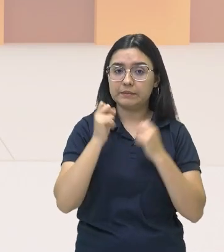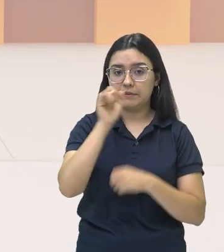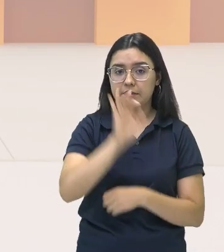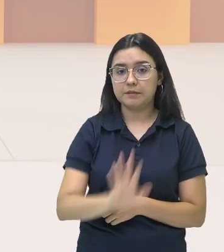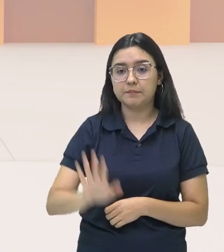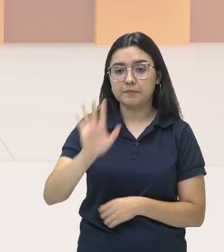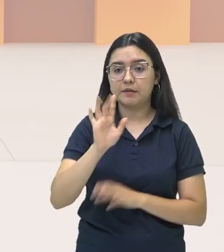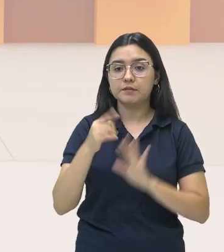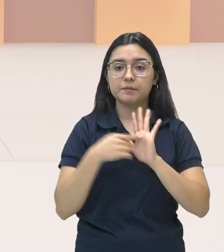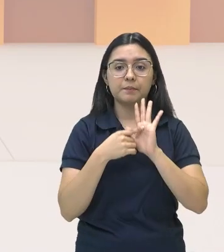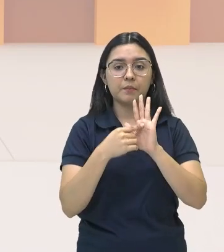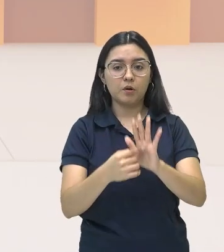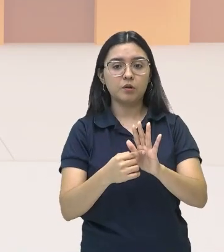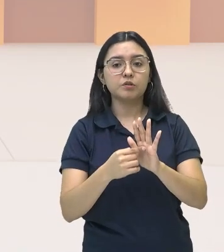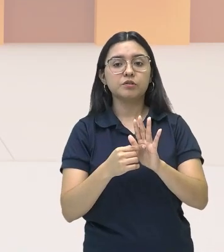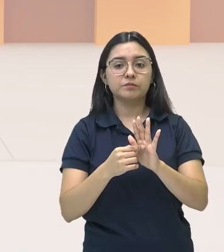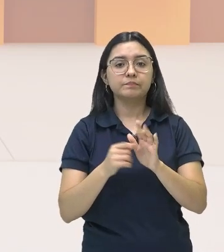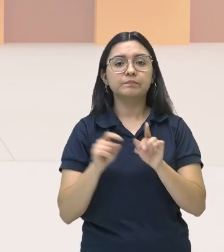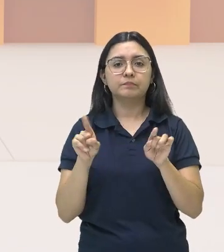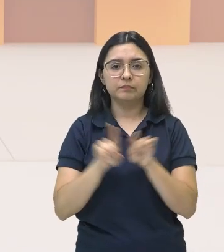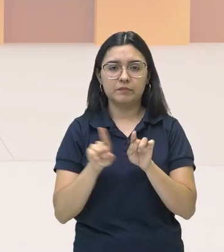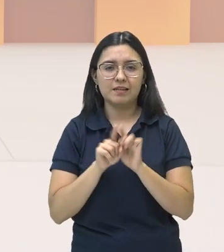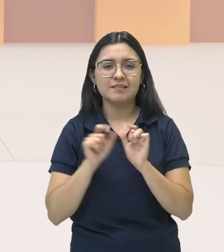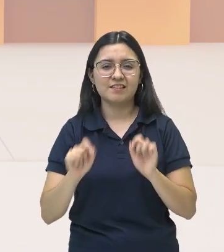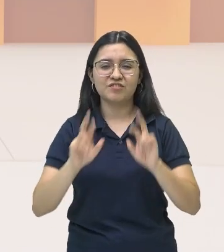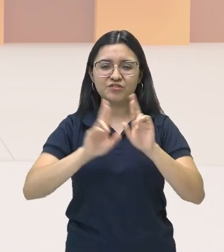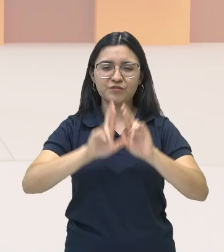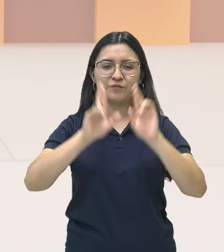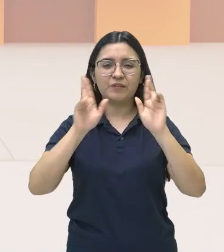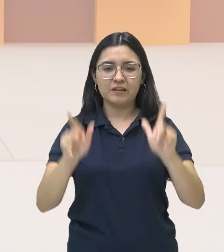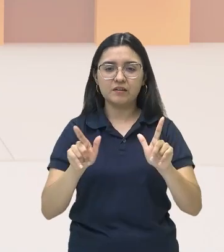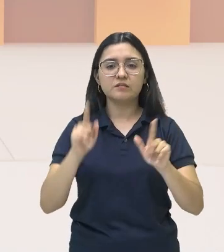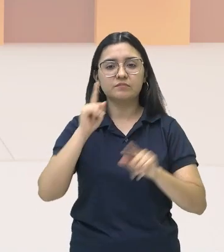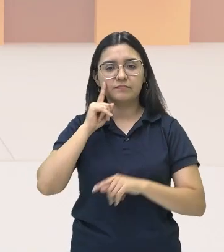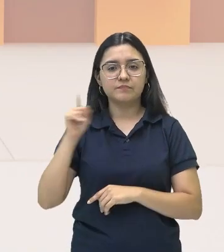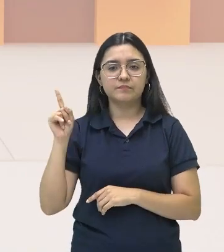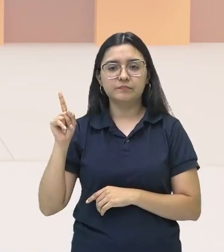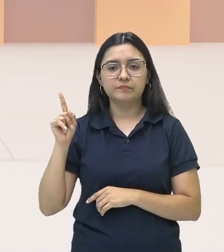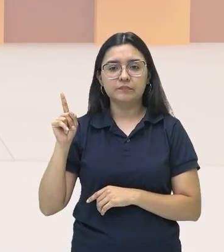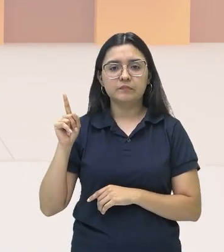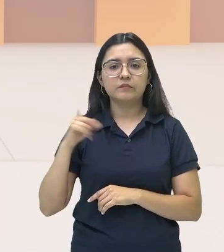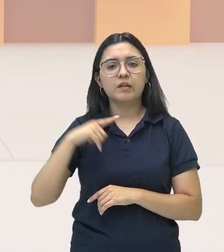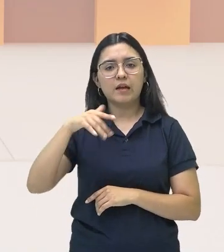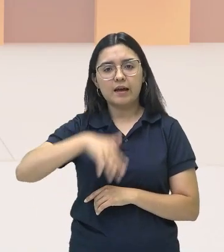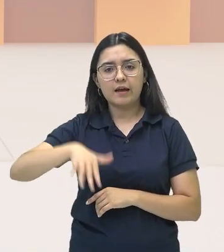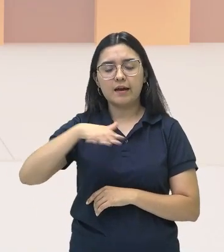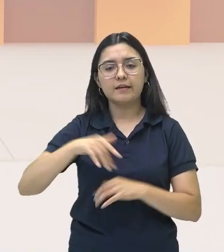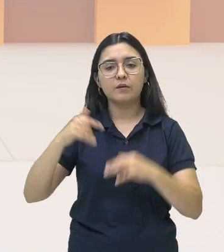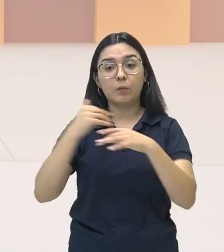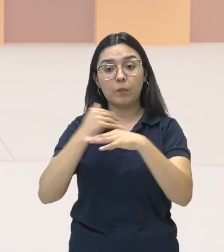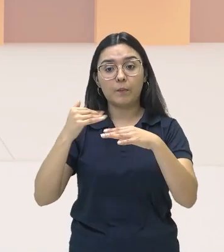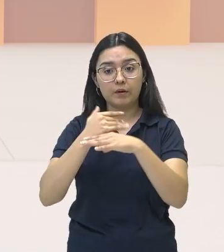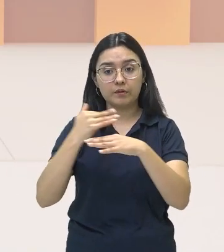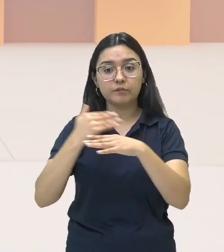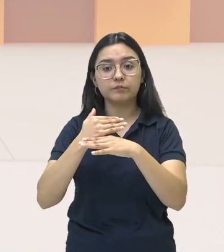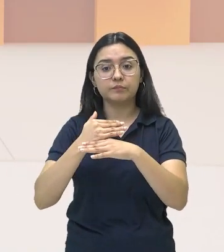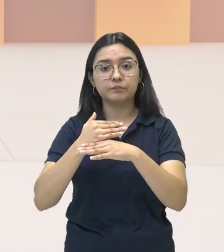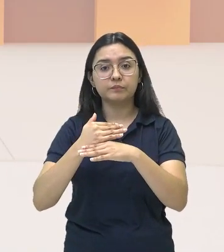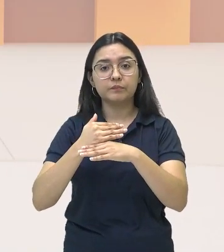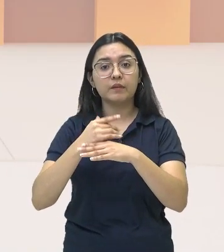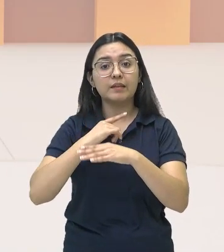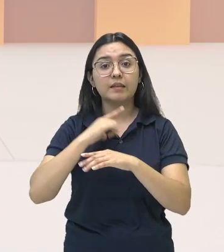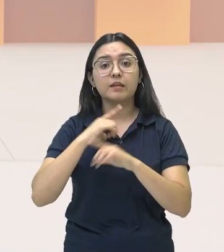Que contexto ali, que a gente visualiza, né? Essa diferença aqui do campo urbano, né? Então nós estamos